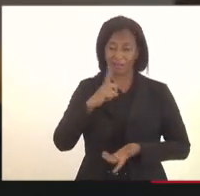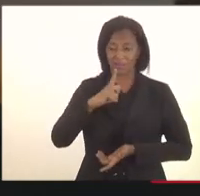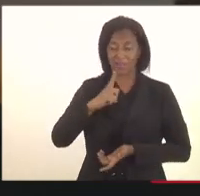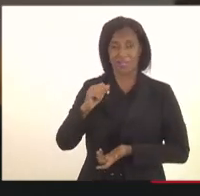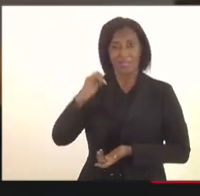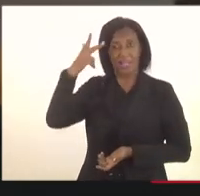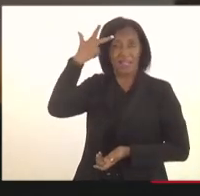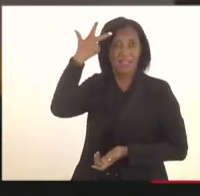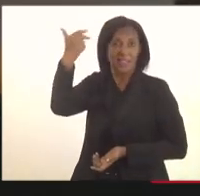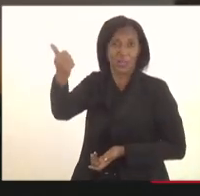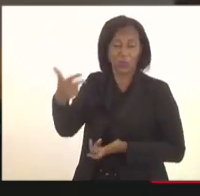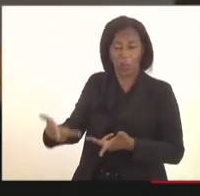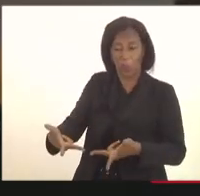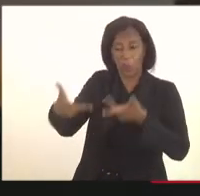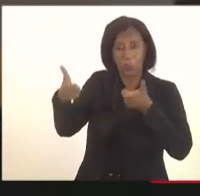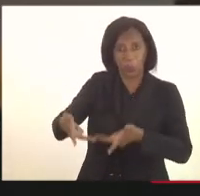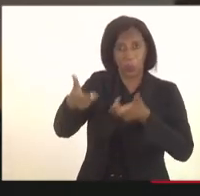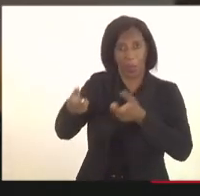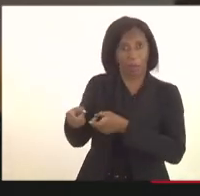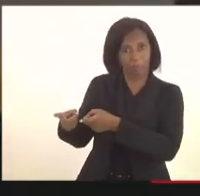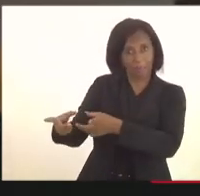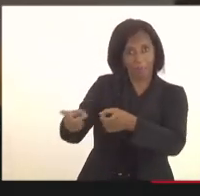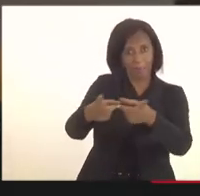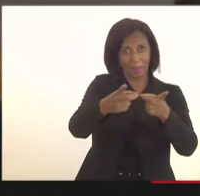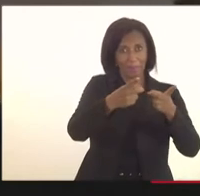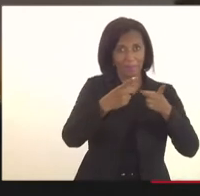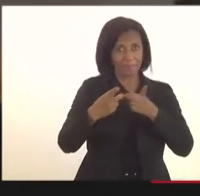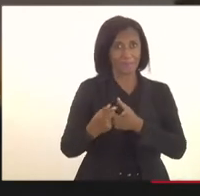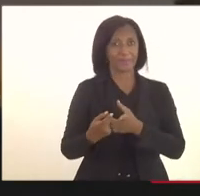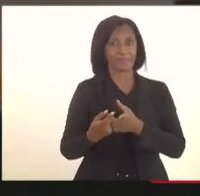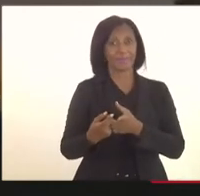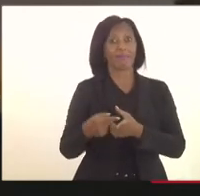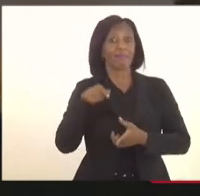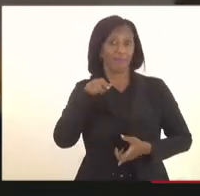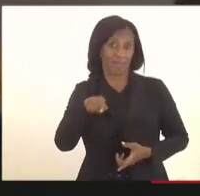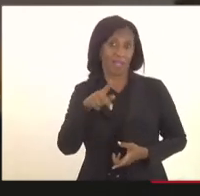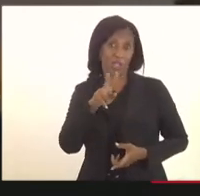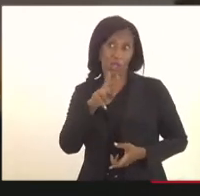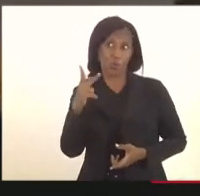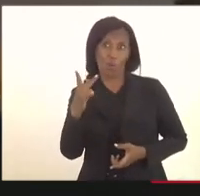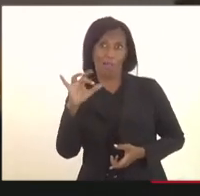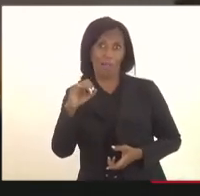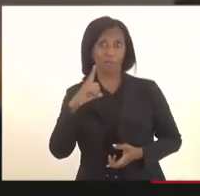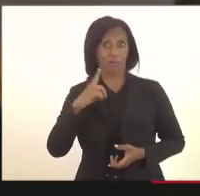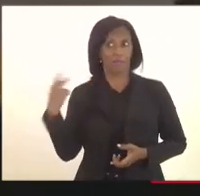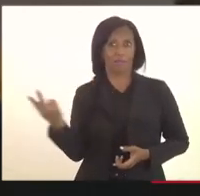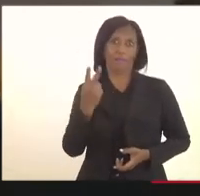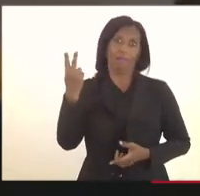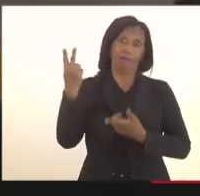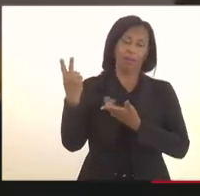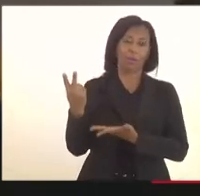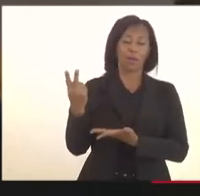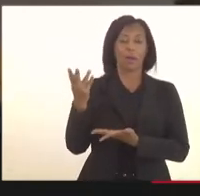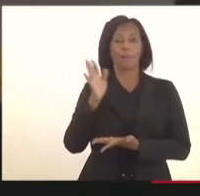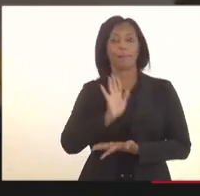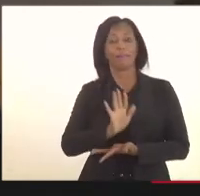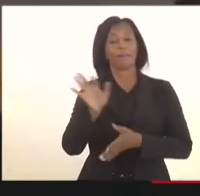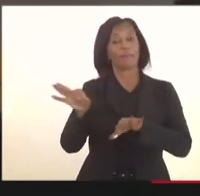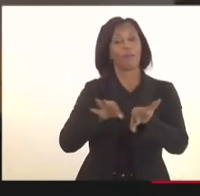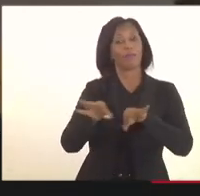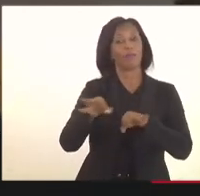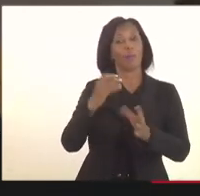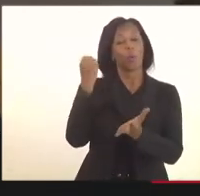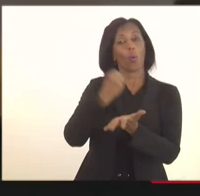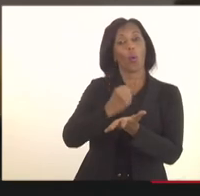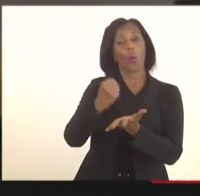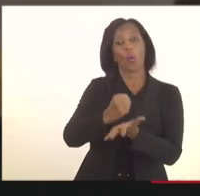que pudesse ser explorado comercialmente, né? E o hélio tem um grande valor, nós sabemos disso, mas na forma que o contrato de